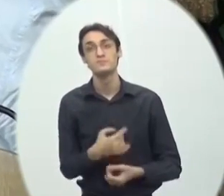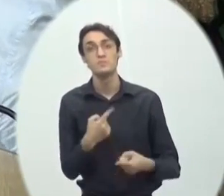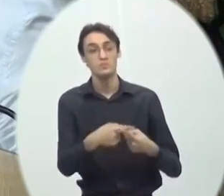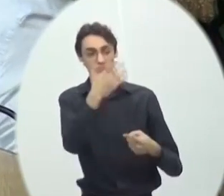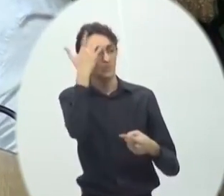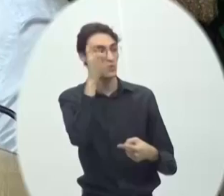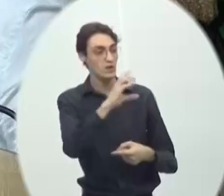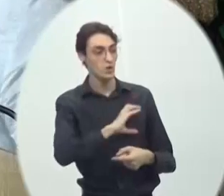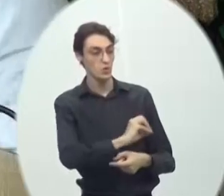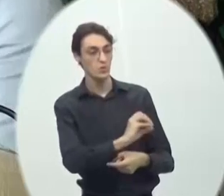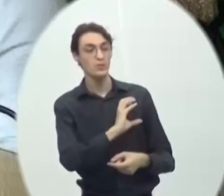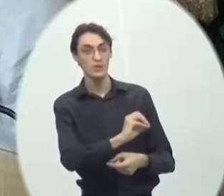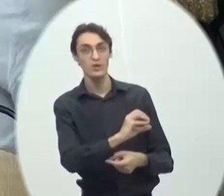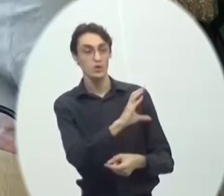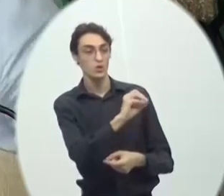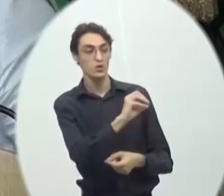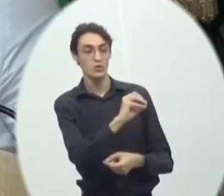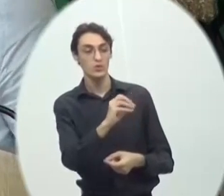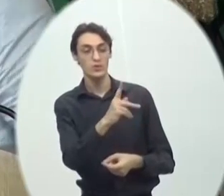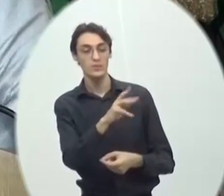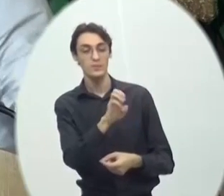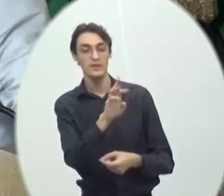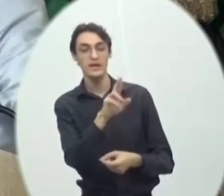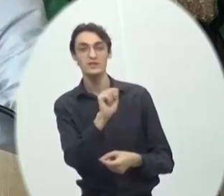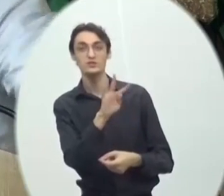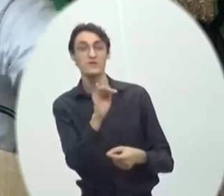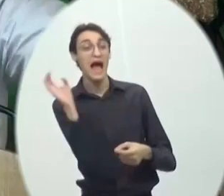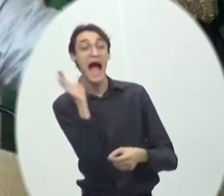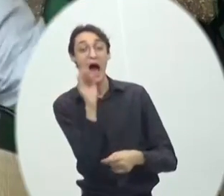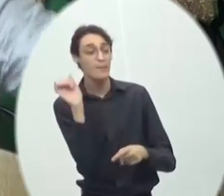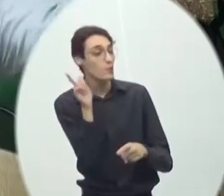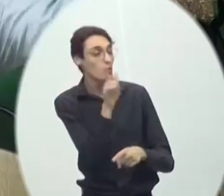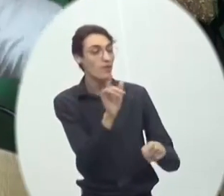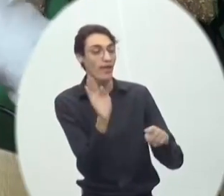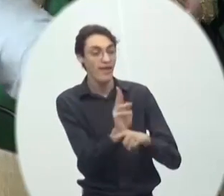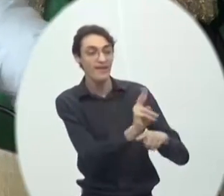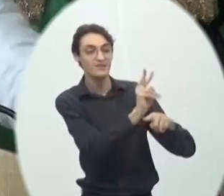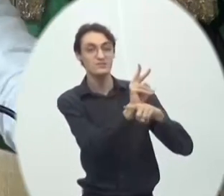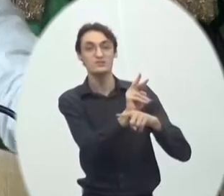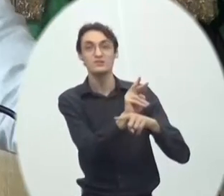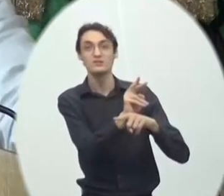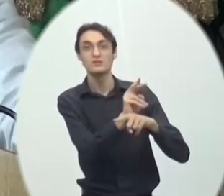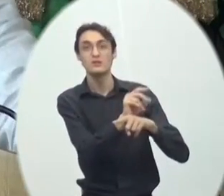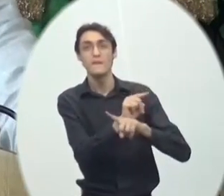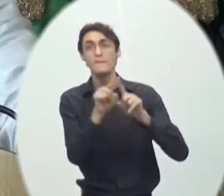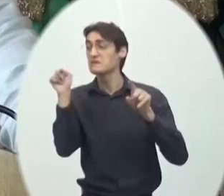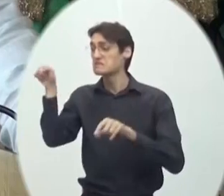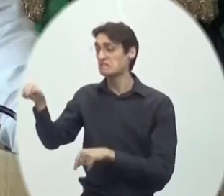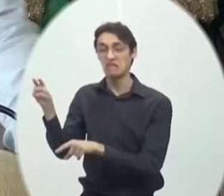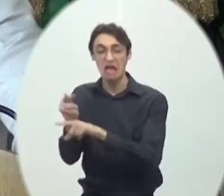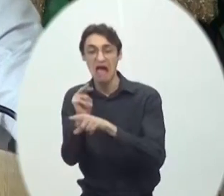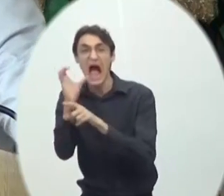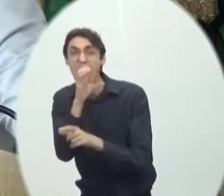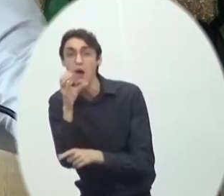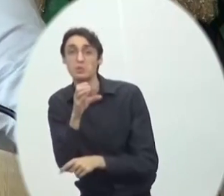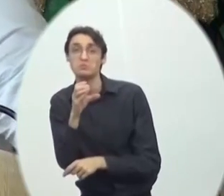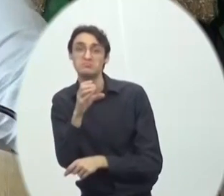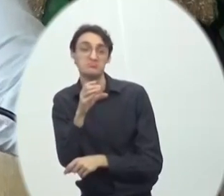Porque tem um probleminha, liga a cooperativa, sai correndo e resolve. Mas a Celesc é difícil de entender. Então,